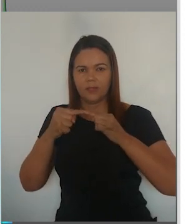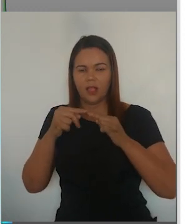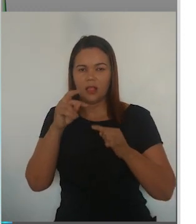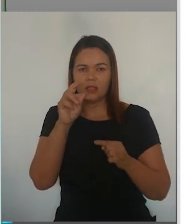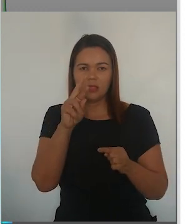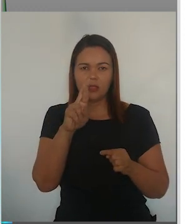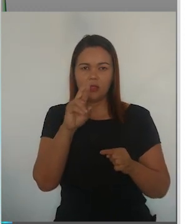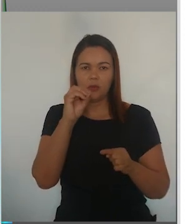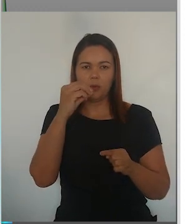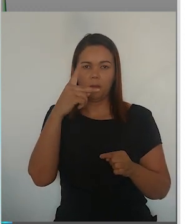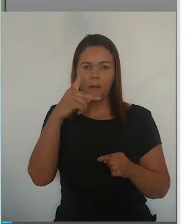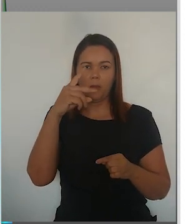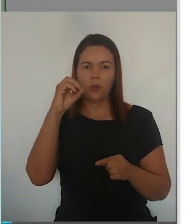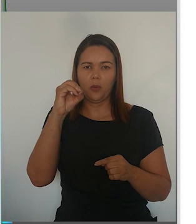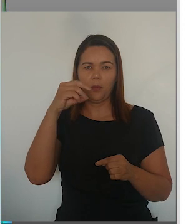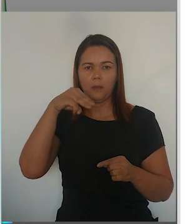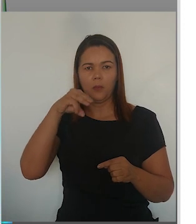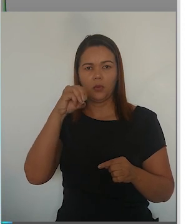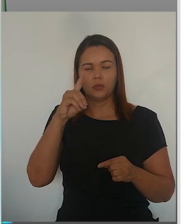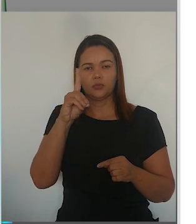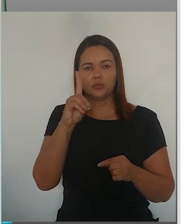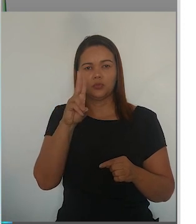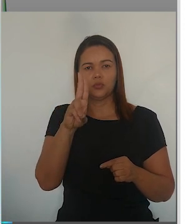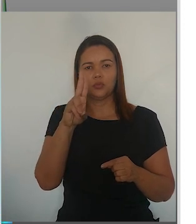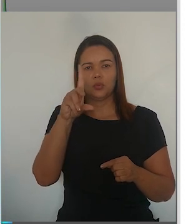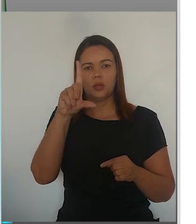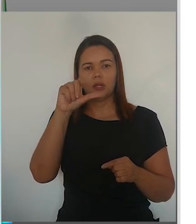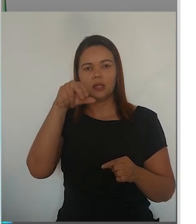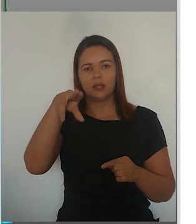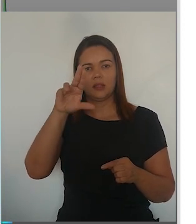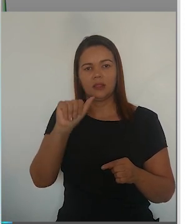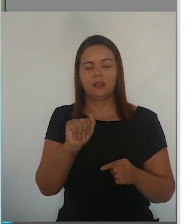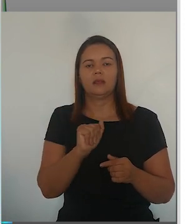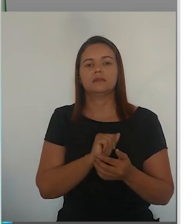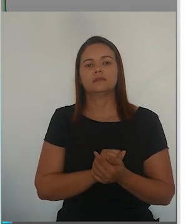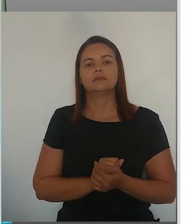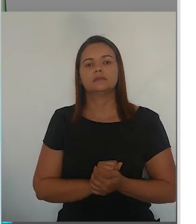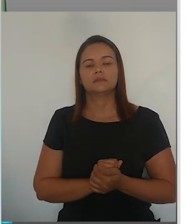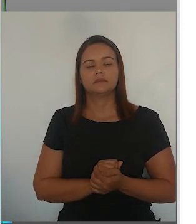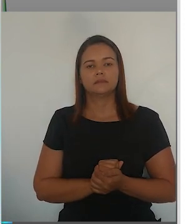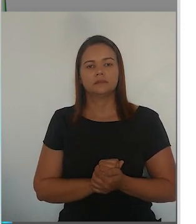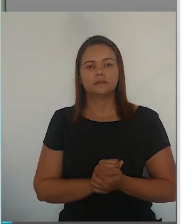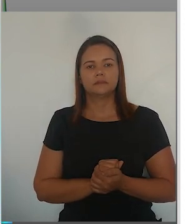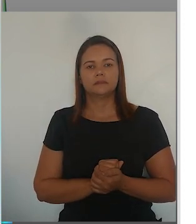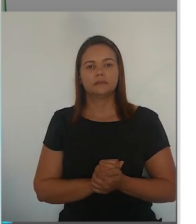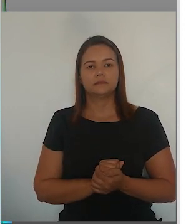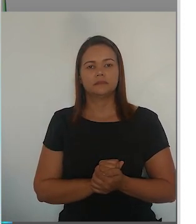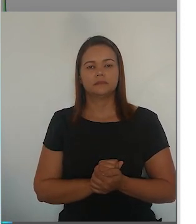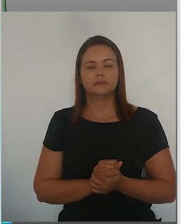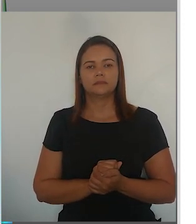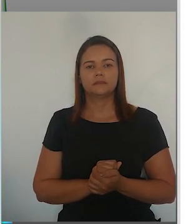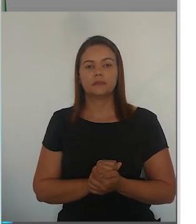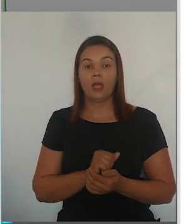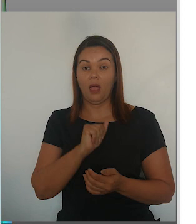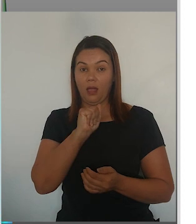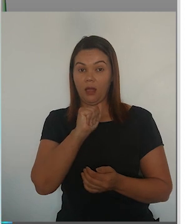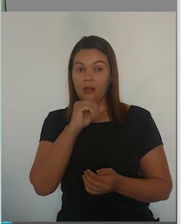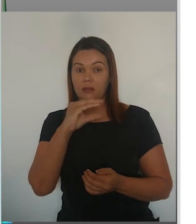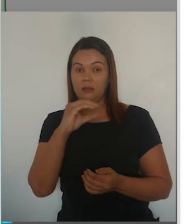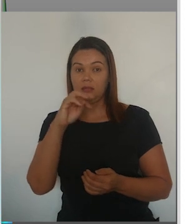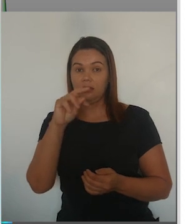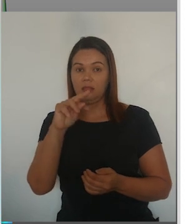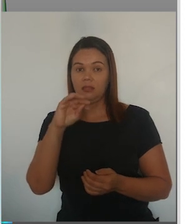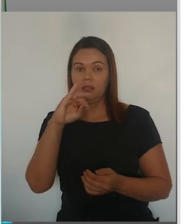negativa, a ligação será realizada pela tropomodulina, para também a prevenção